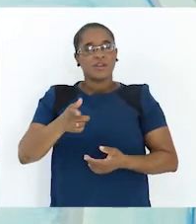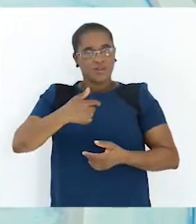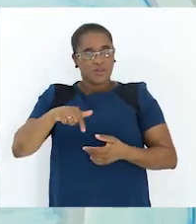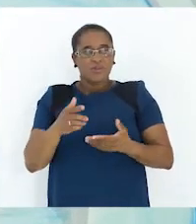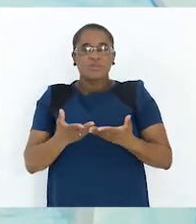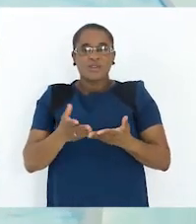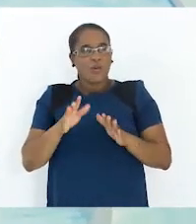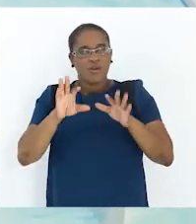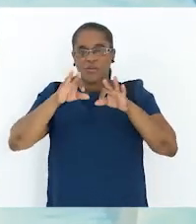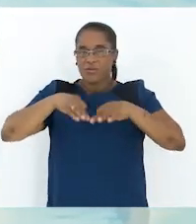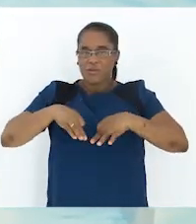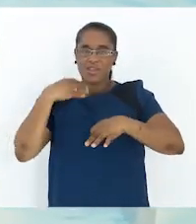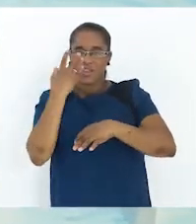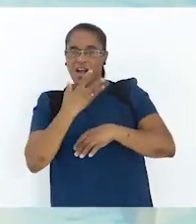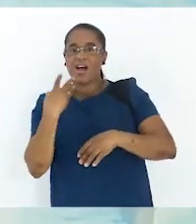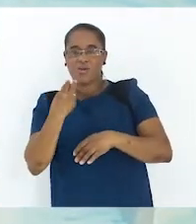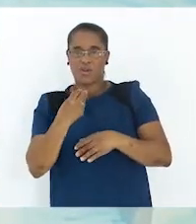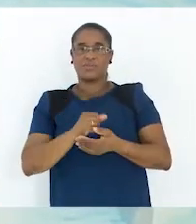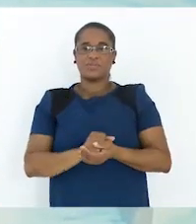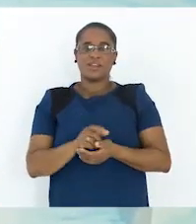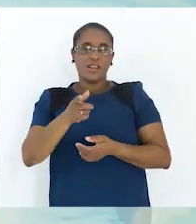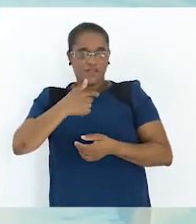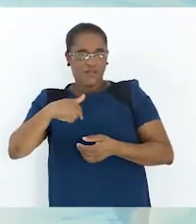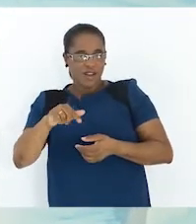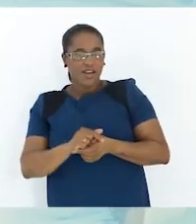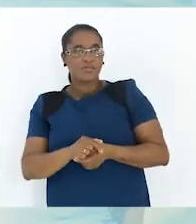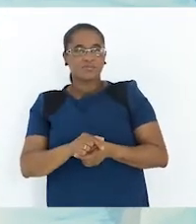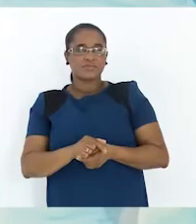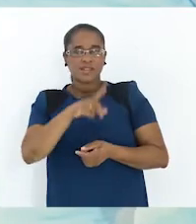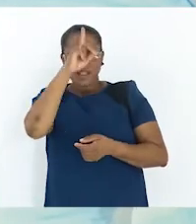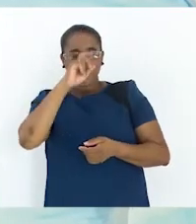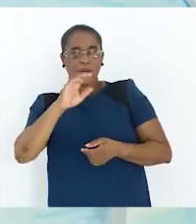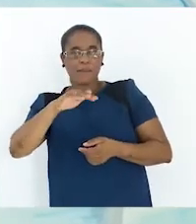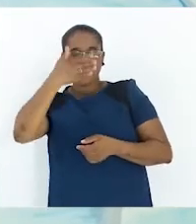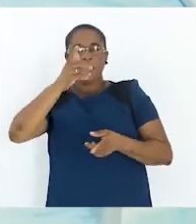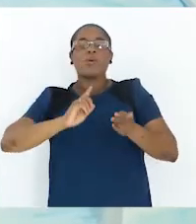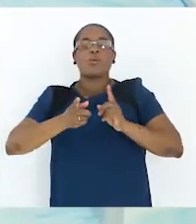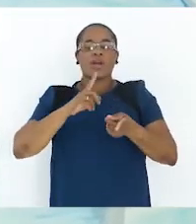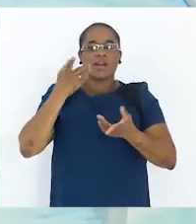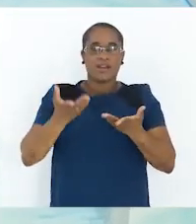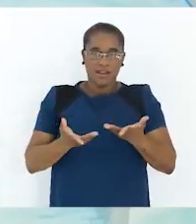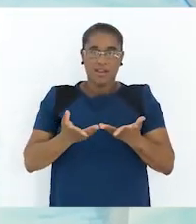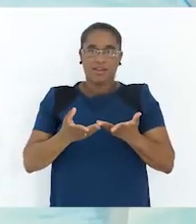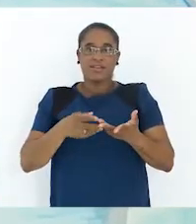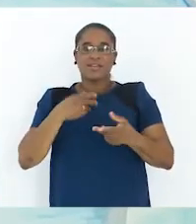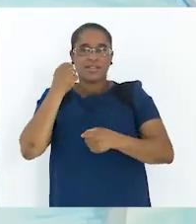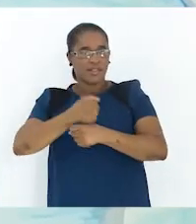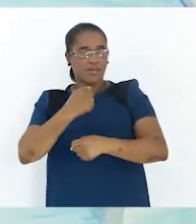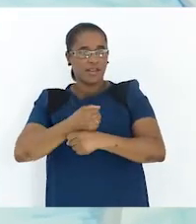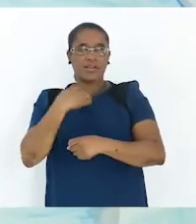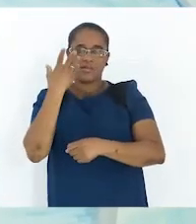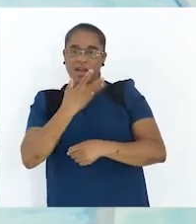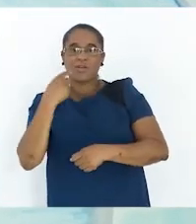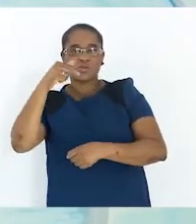Estamos no final da nossa aula. Vamos ver, primeiramente, o que é que foi analisar na aula de